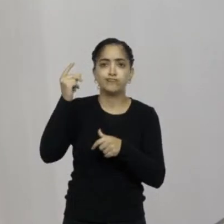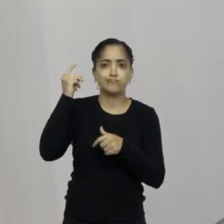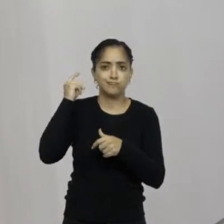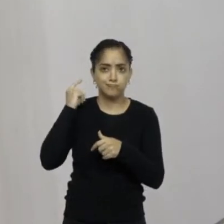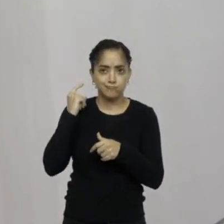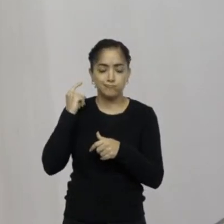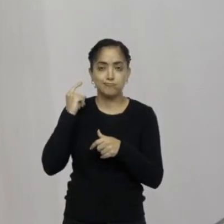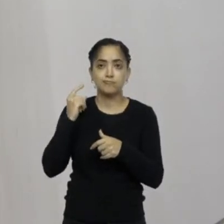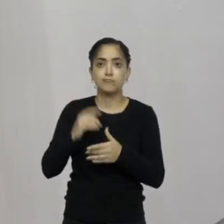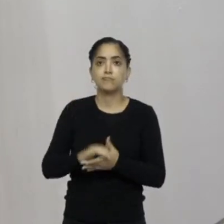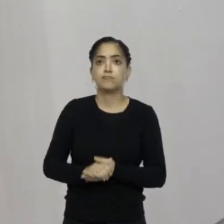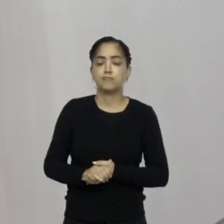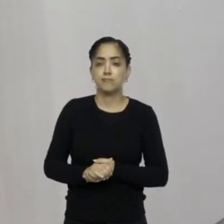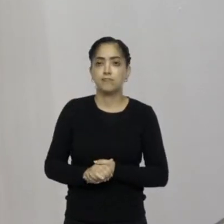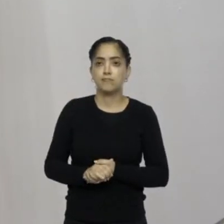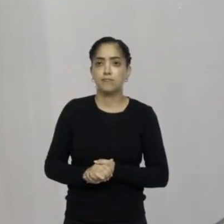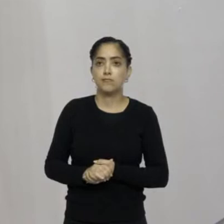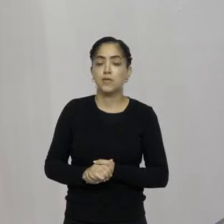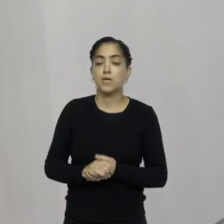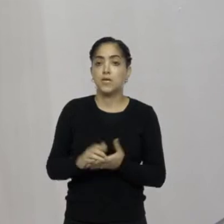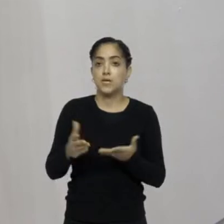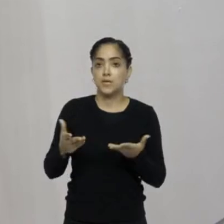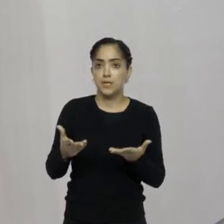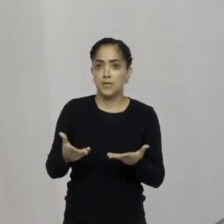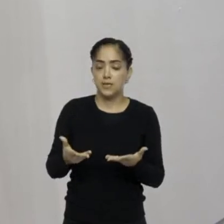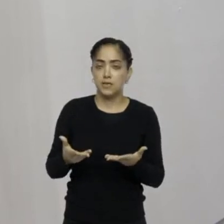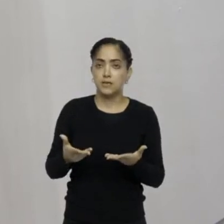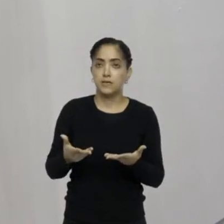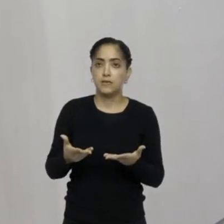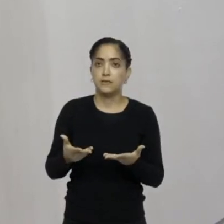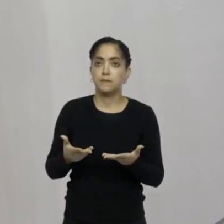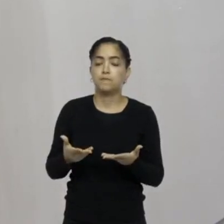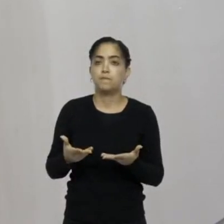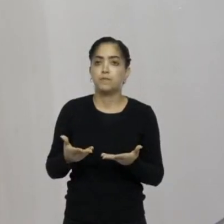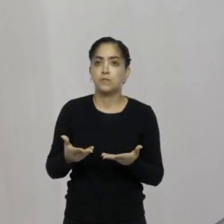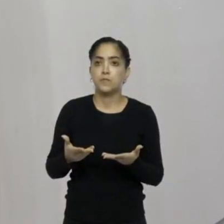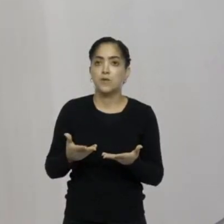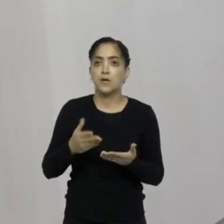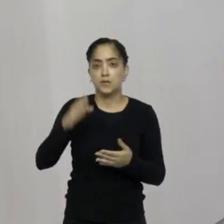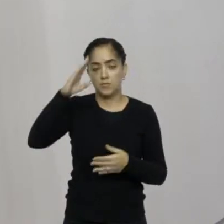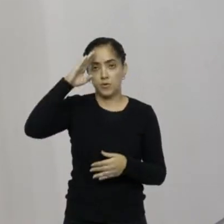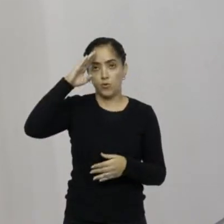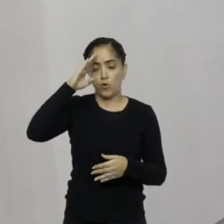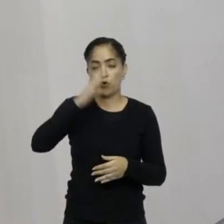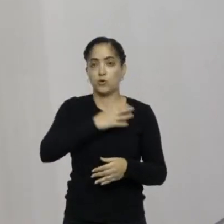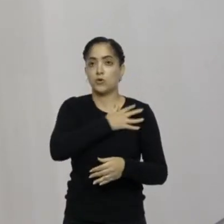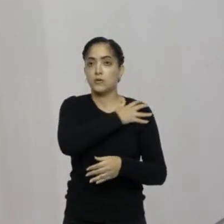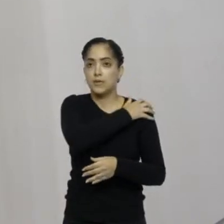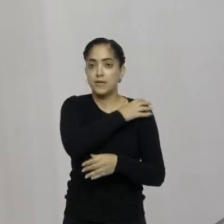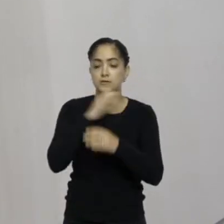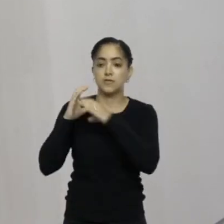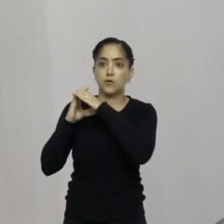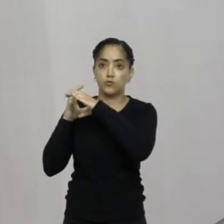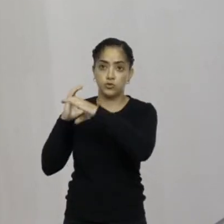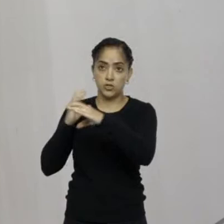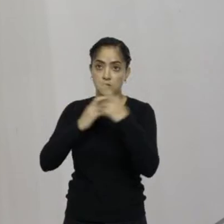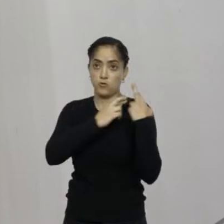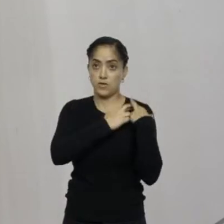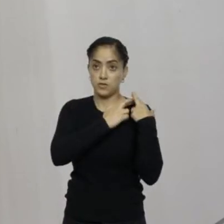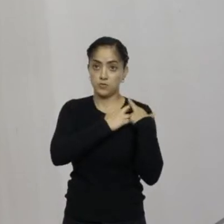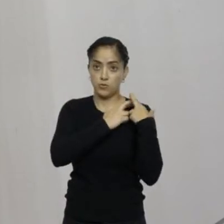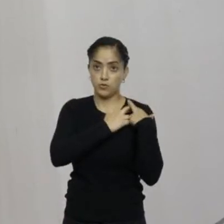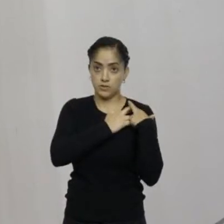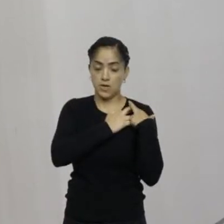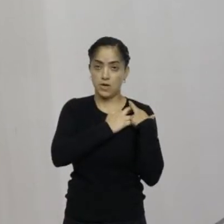das barragens, e o coronel Estel, que é o engenheiro responsável pela operação